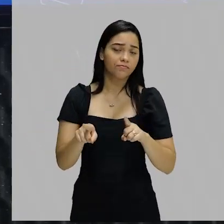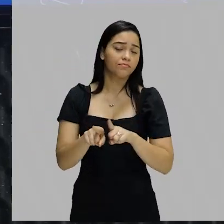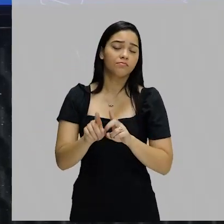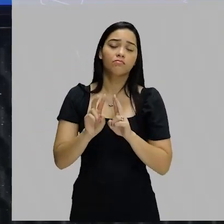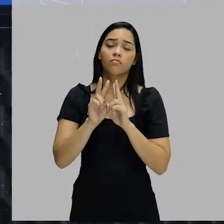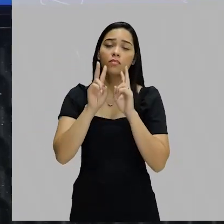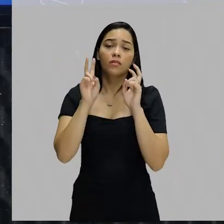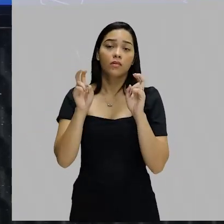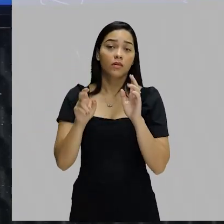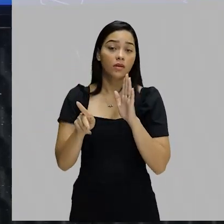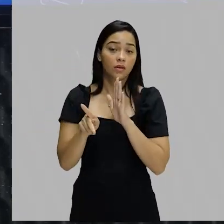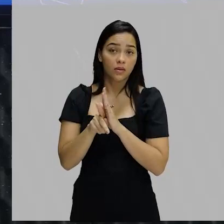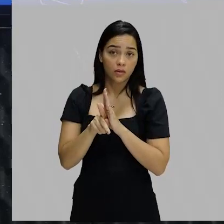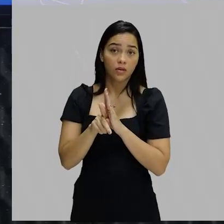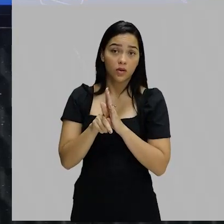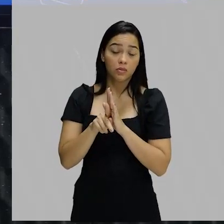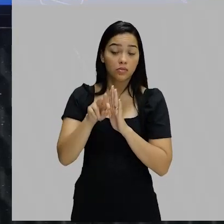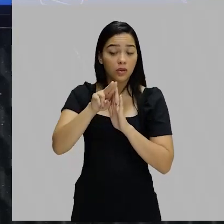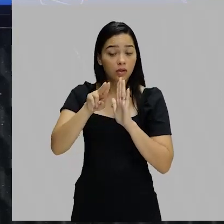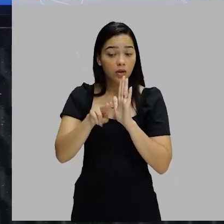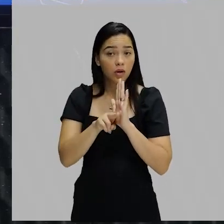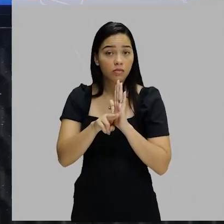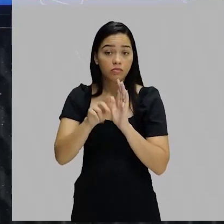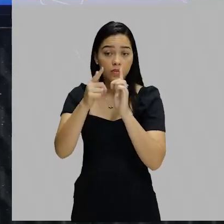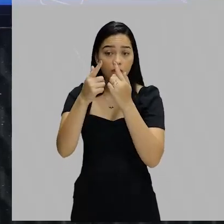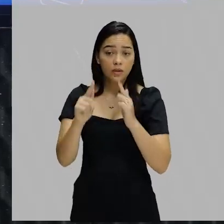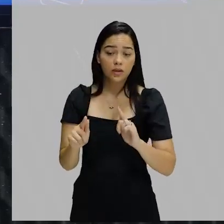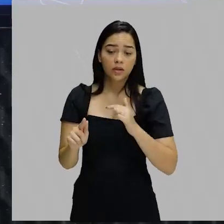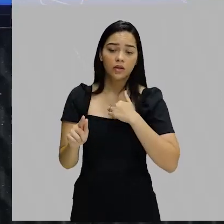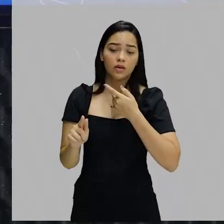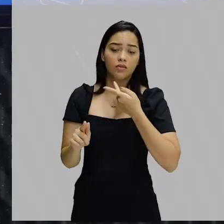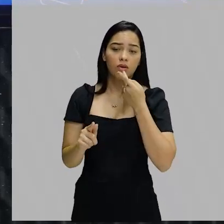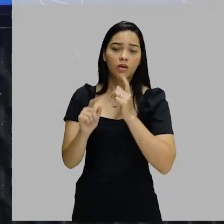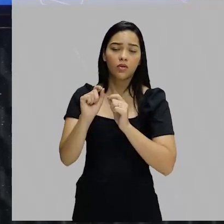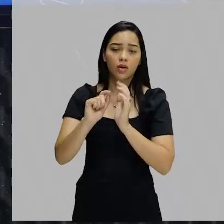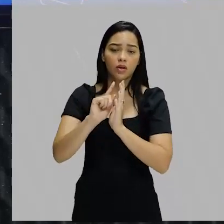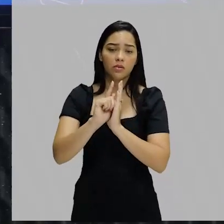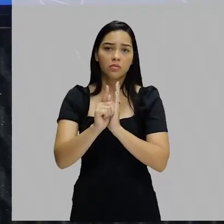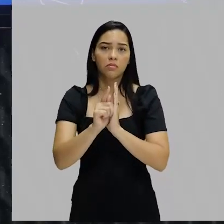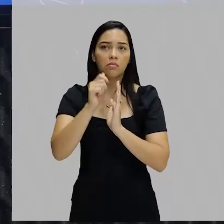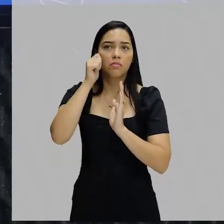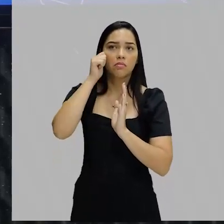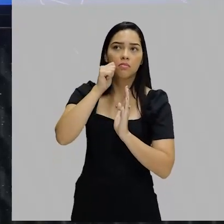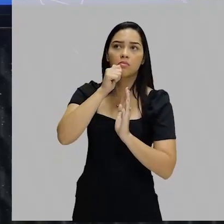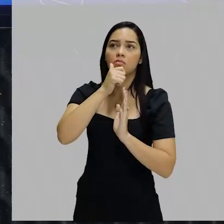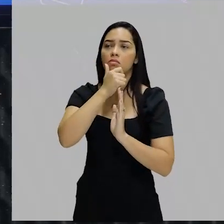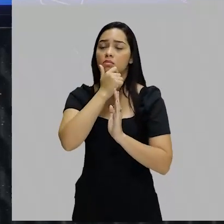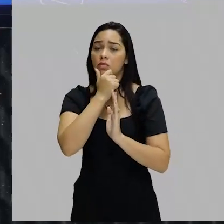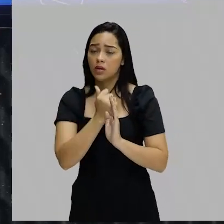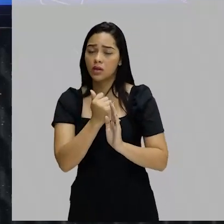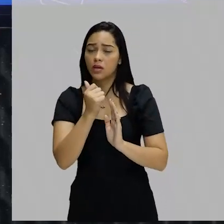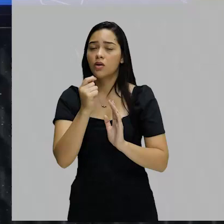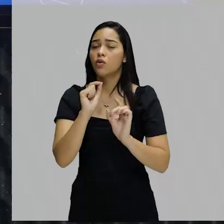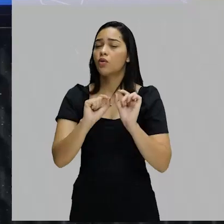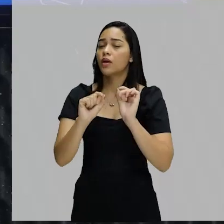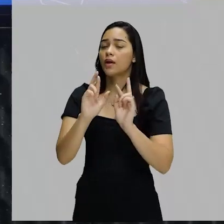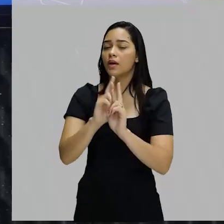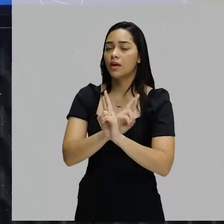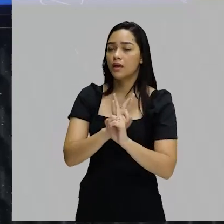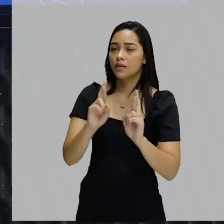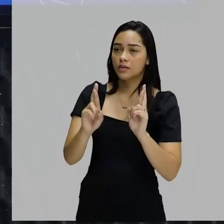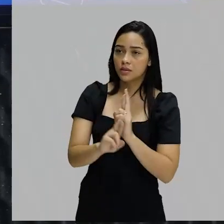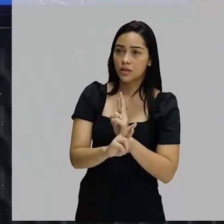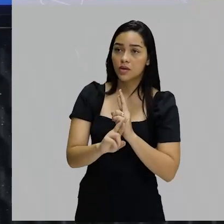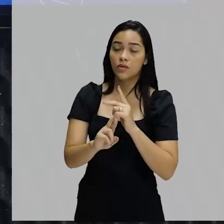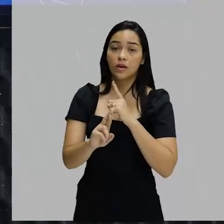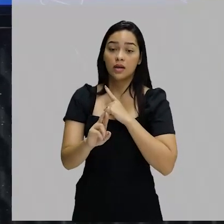falando de aspectos normativos. Então, quando eu me refiro ao gênero masculino ou ao gênero feminino, eu estou falando em relação